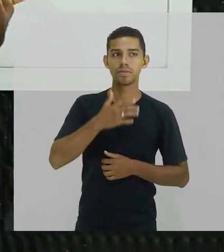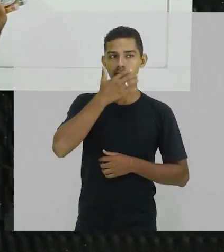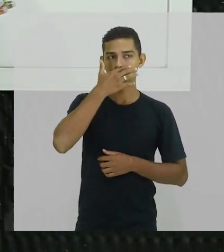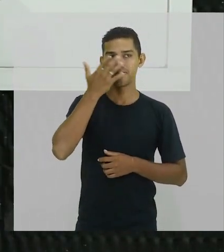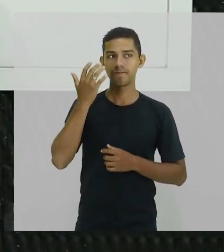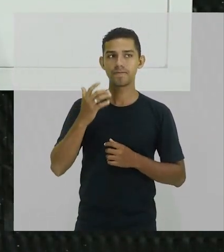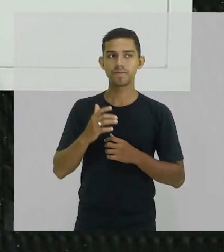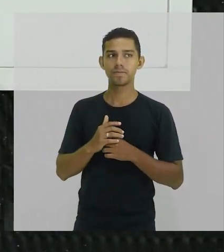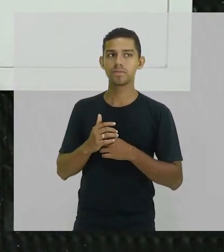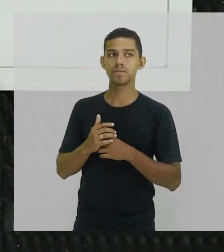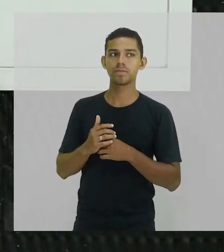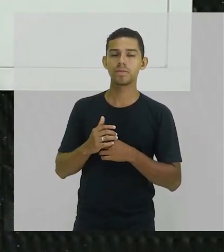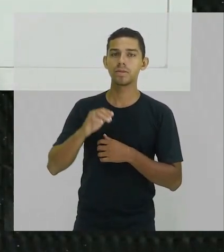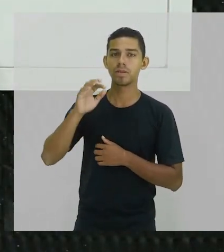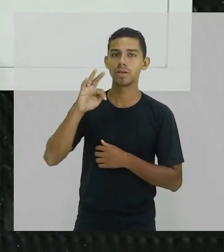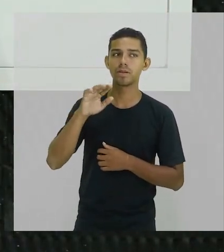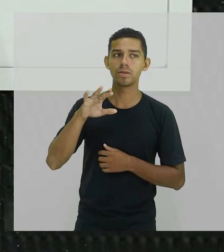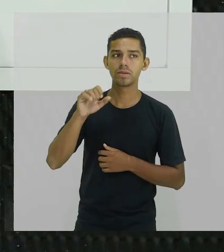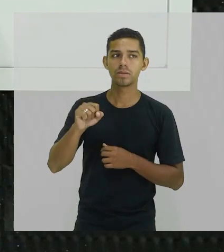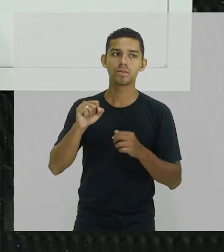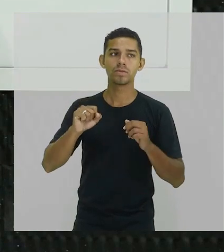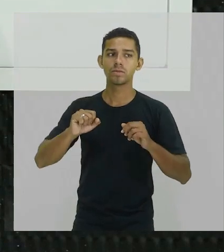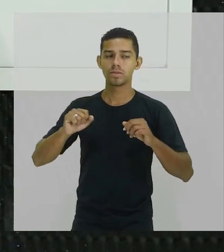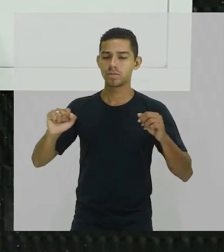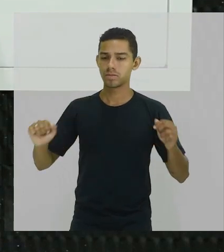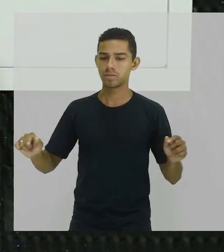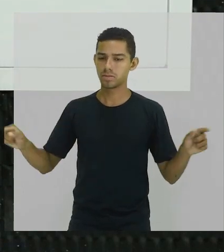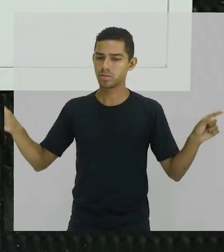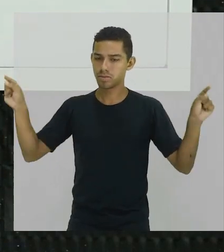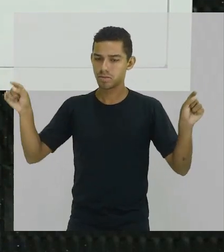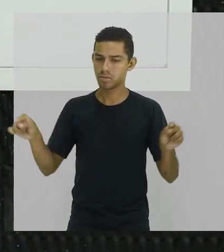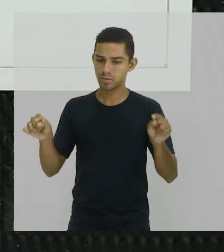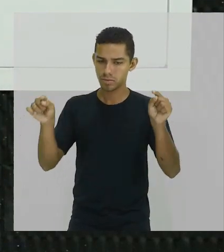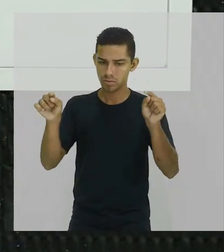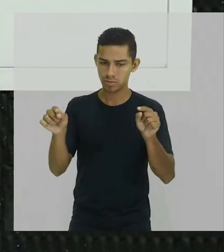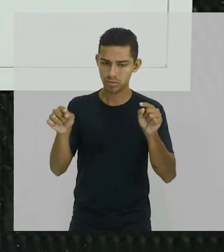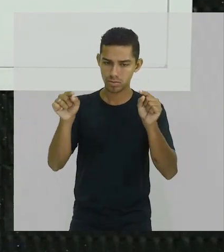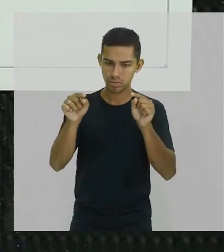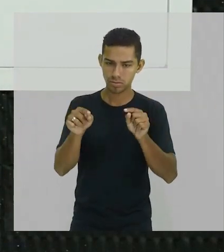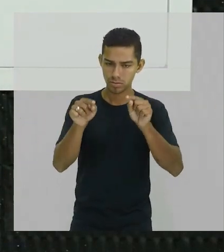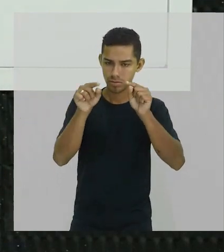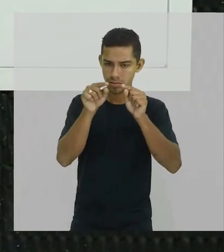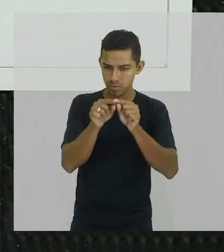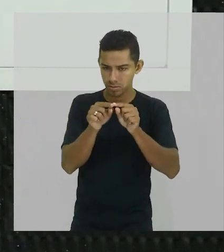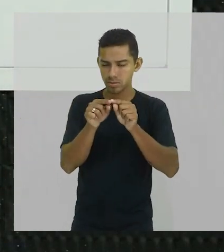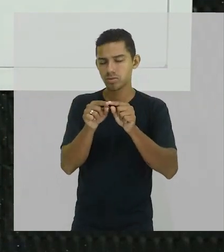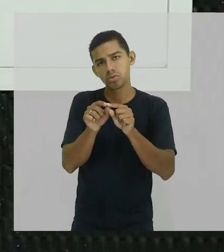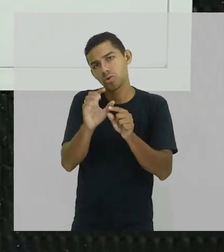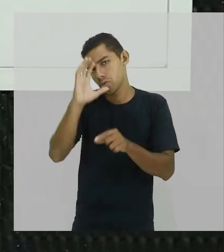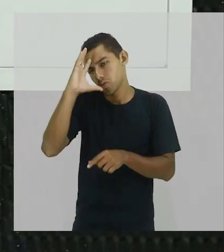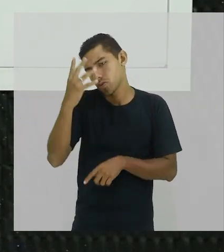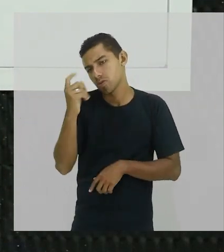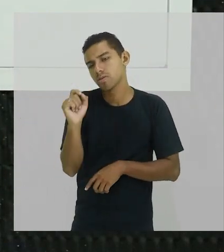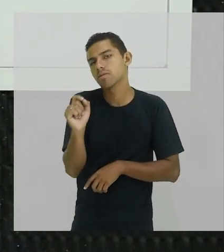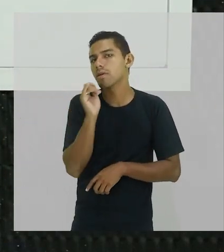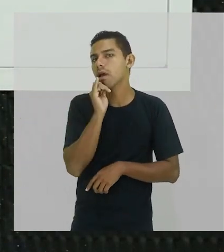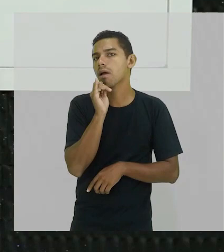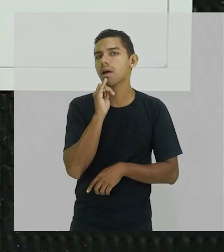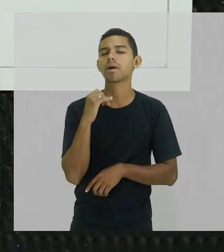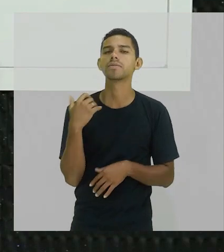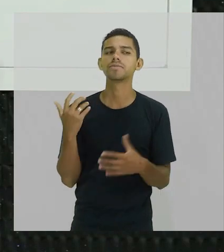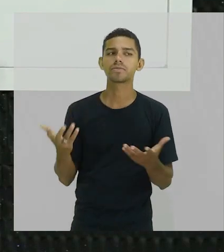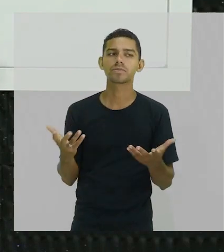fontes diferentes e elas se cruzam, se tocam. Tá ok? O que é que vai acontecer com essas